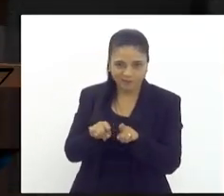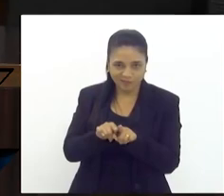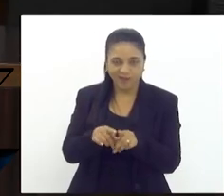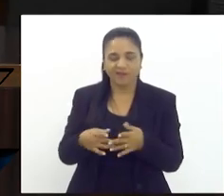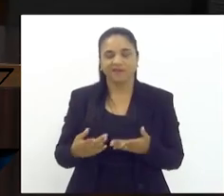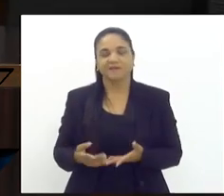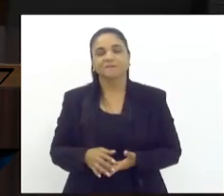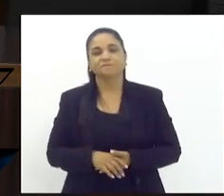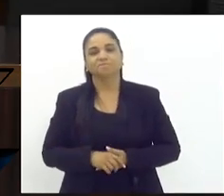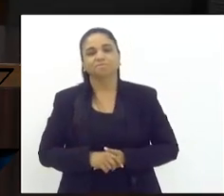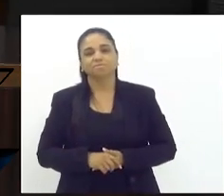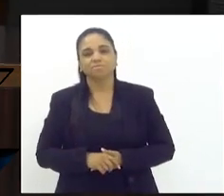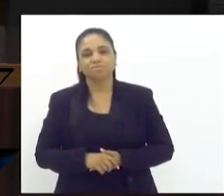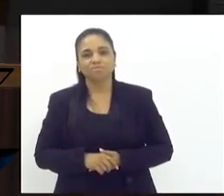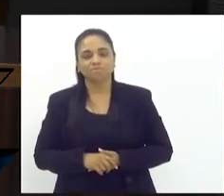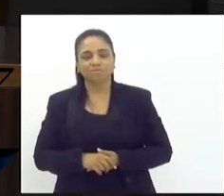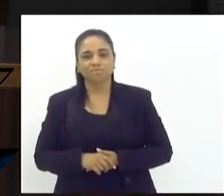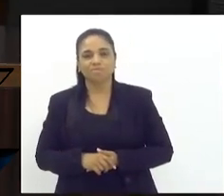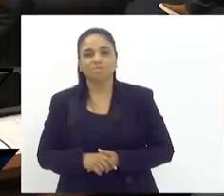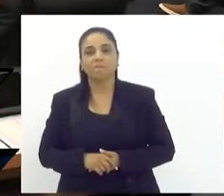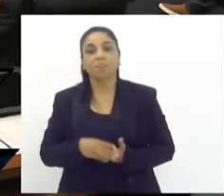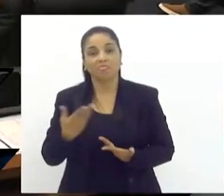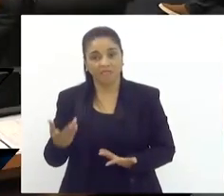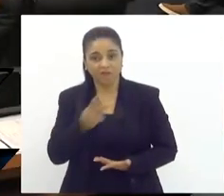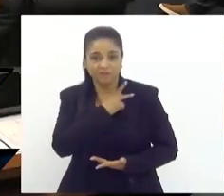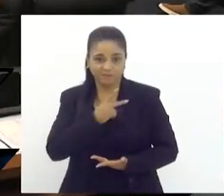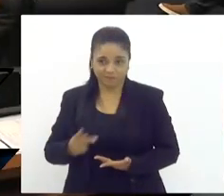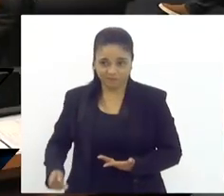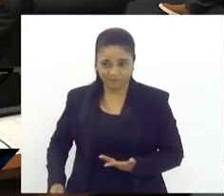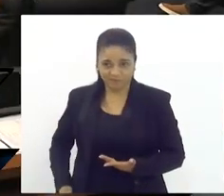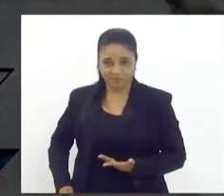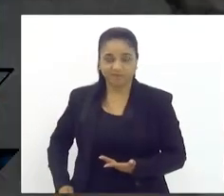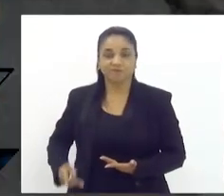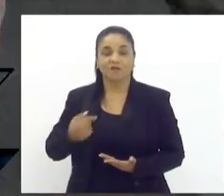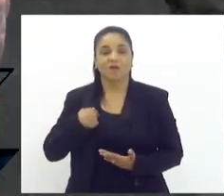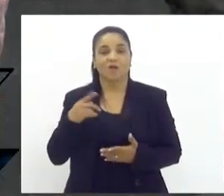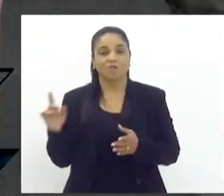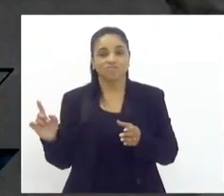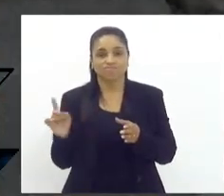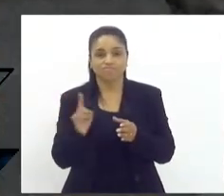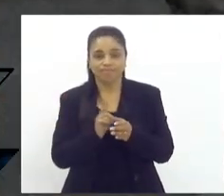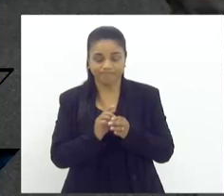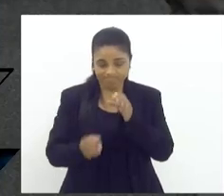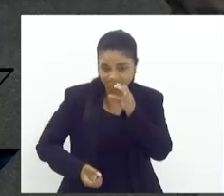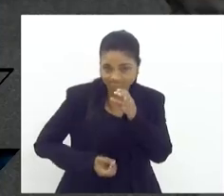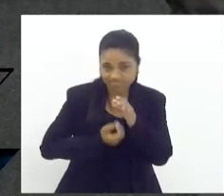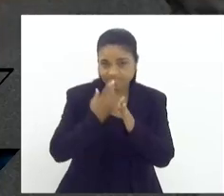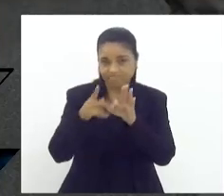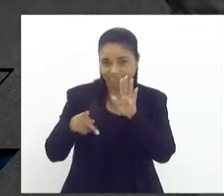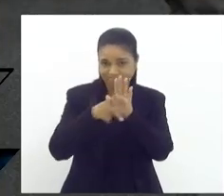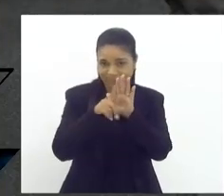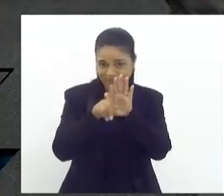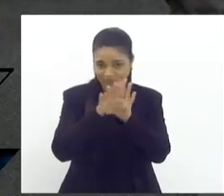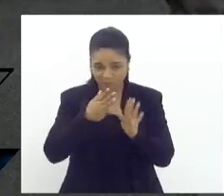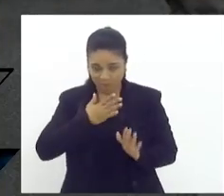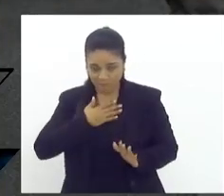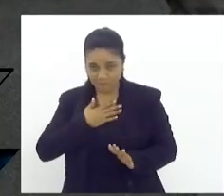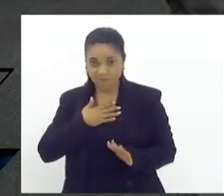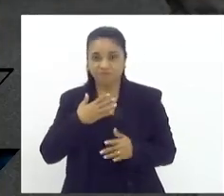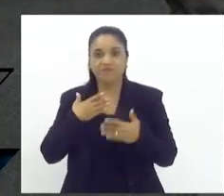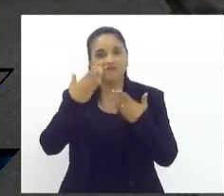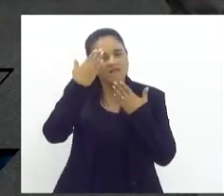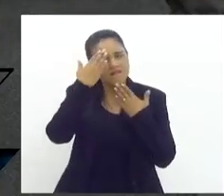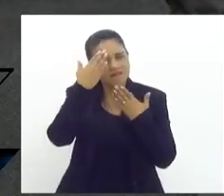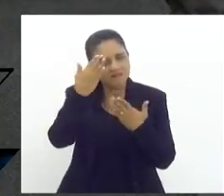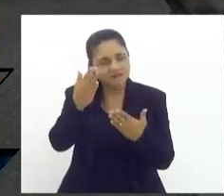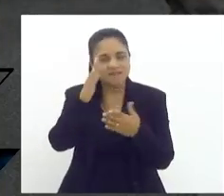autor Presidente eu quero Deputado Marta Rocha como a autora do projeto Eu Quero aqui agradecer aos pares